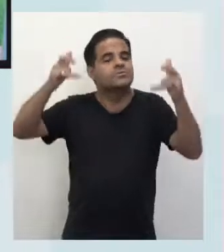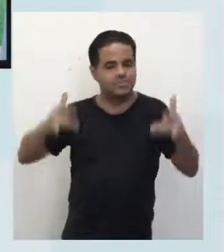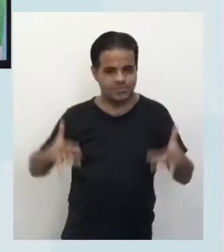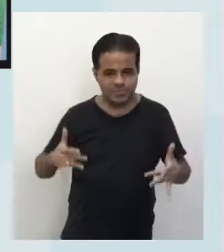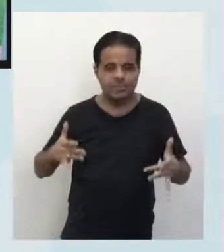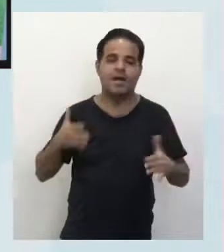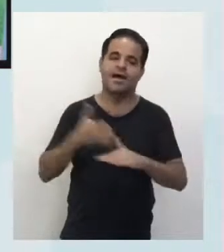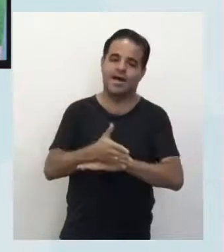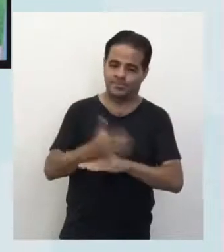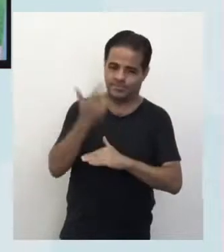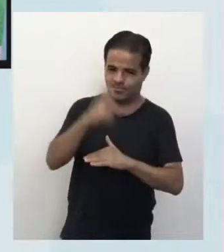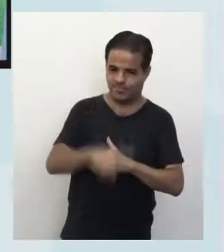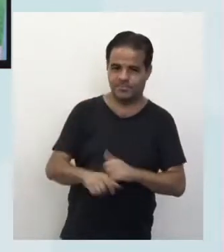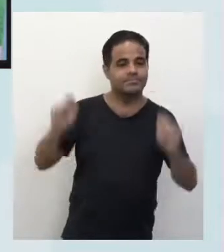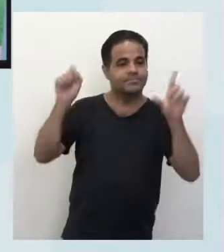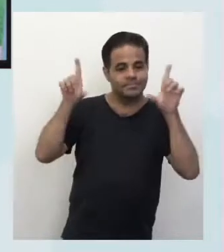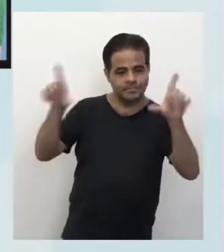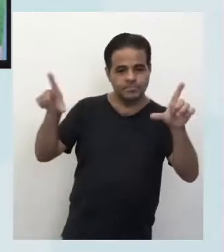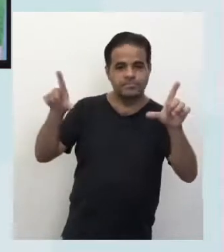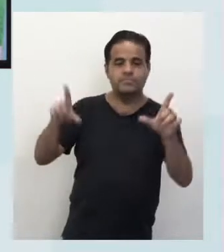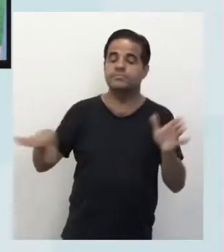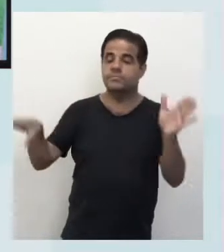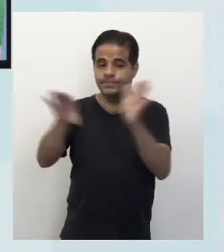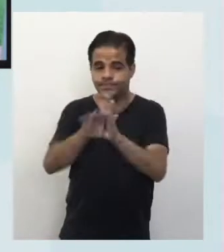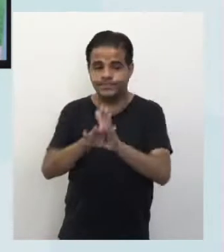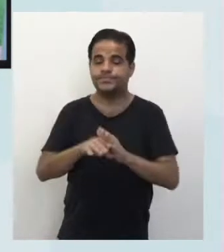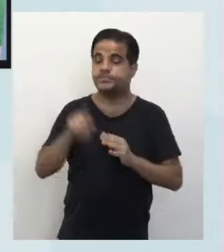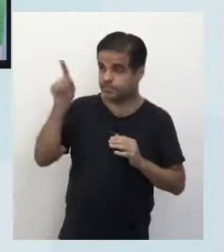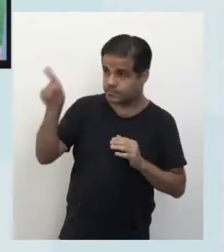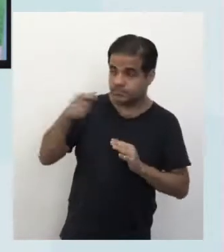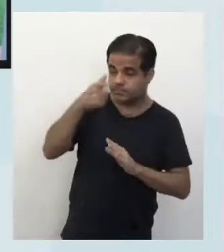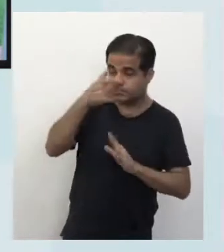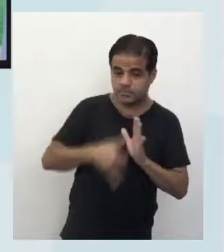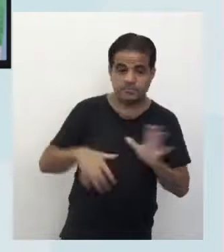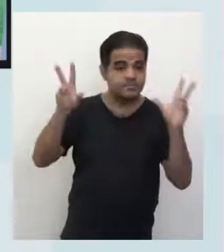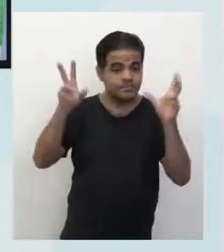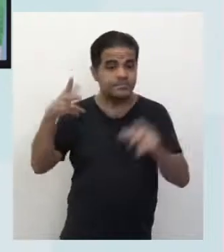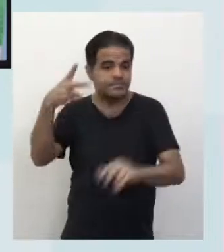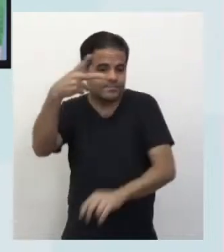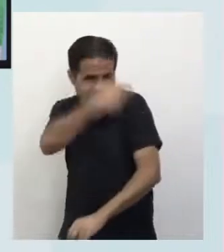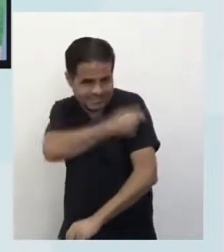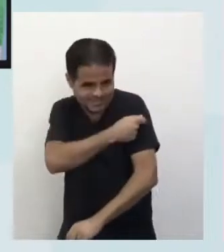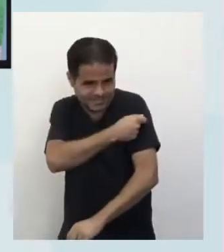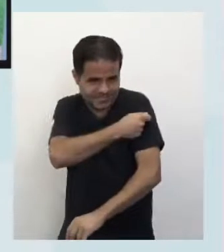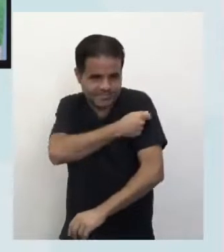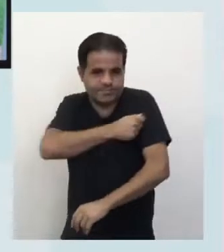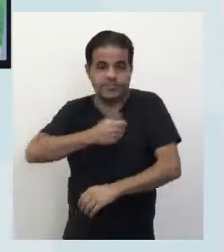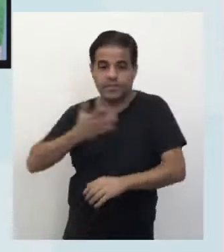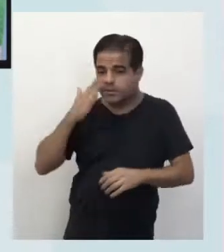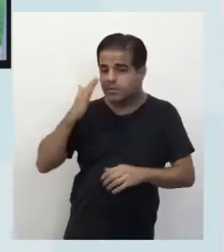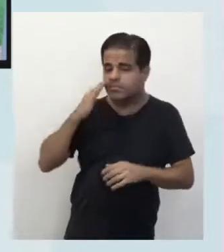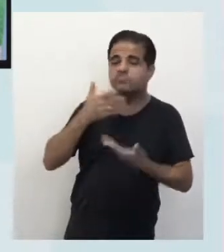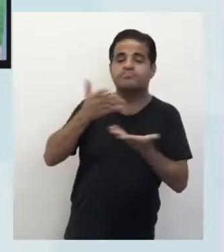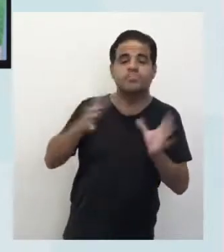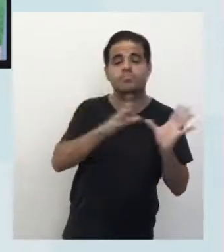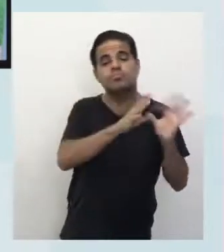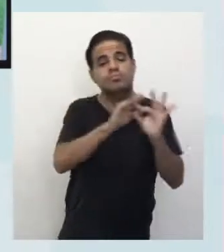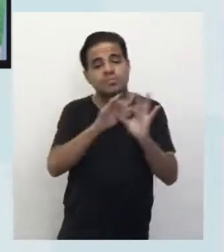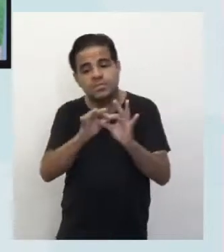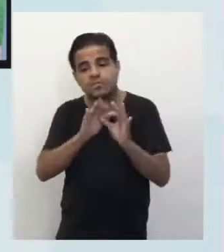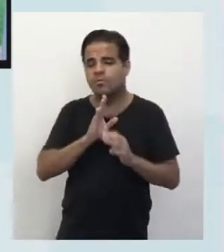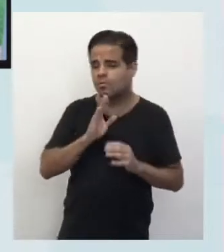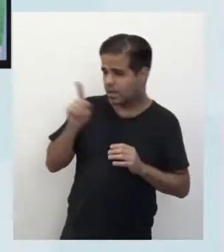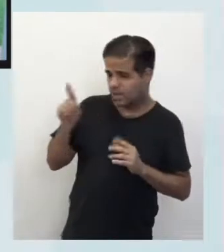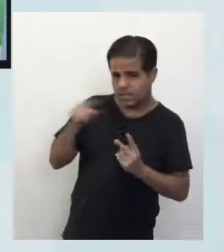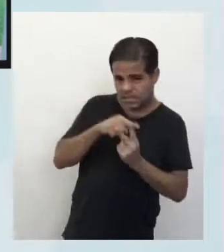Ah, entrou... A outra imagem chegou aí, a imagem sobre a questão da vacina, mas aí quero ver se vocês sabem o contexto ou conhecem